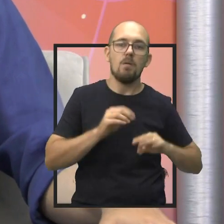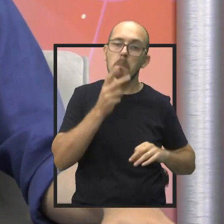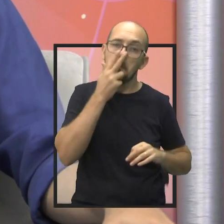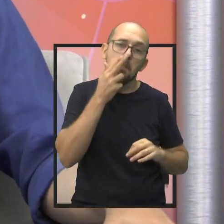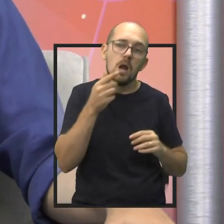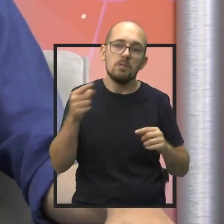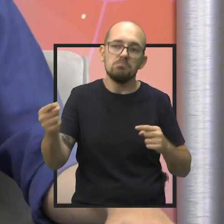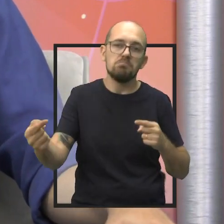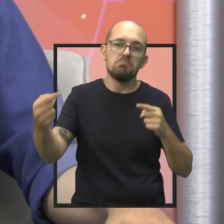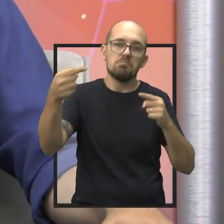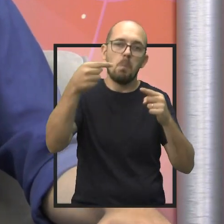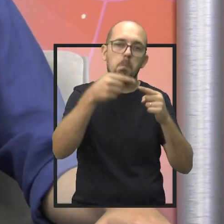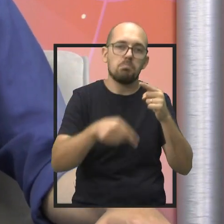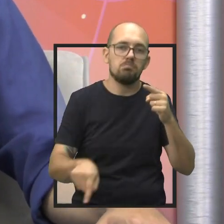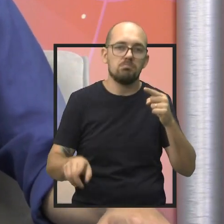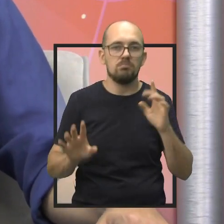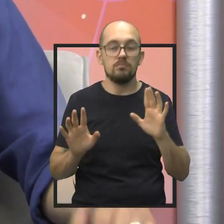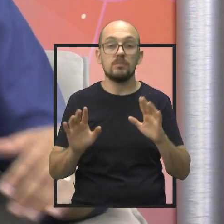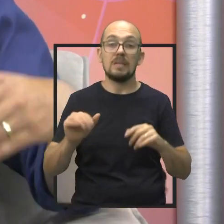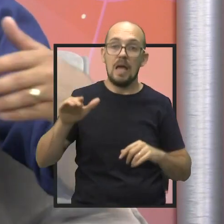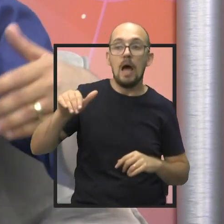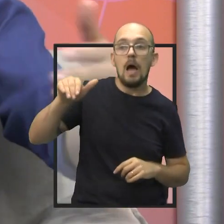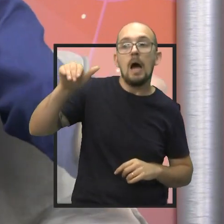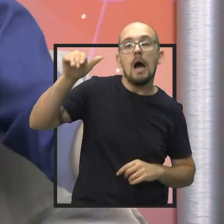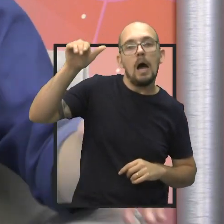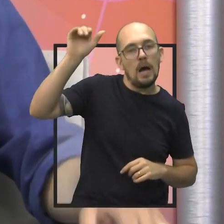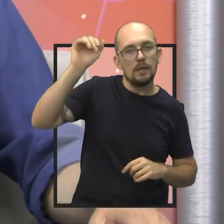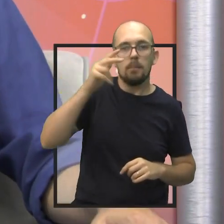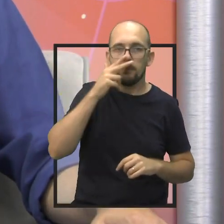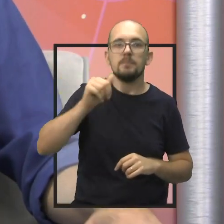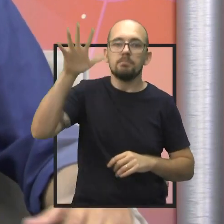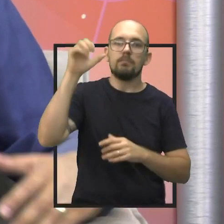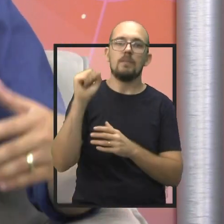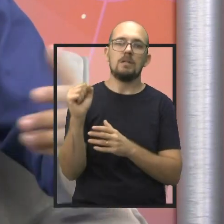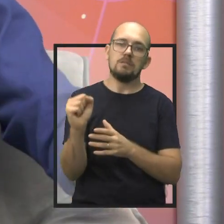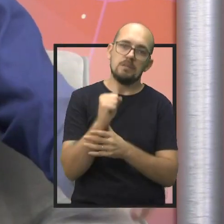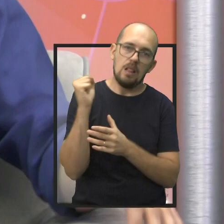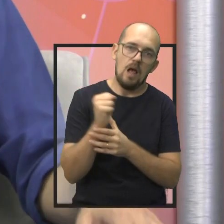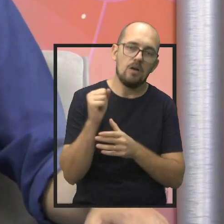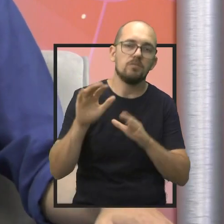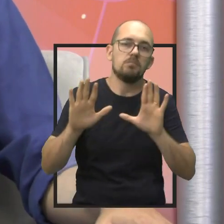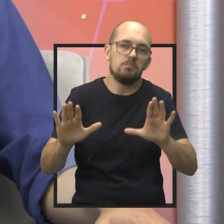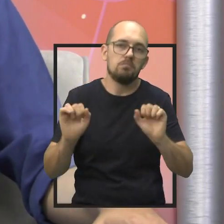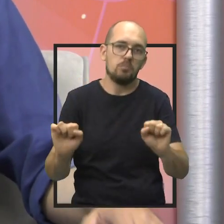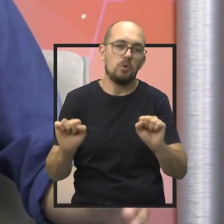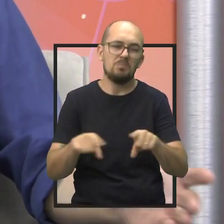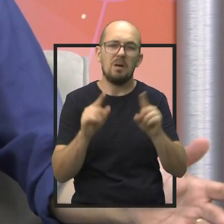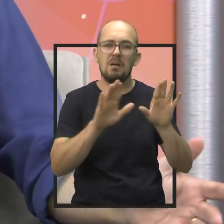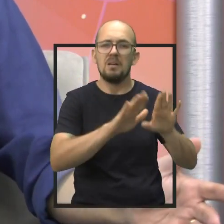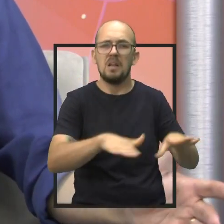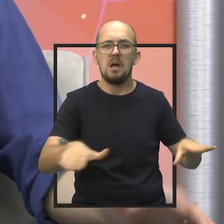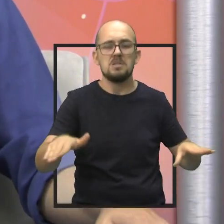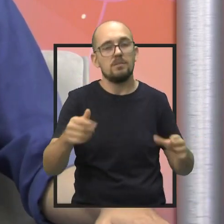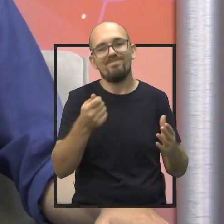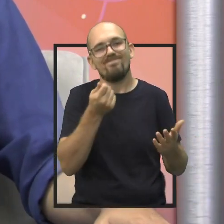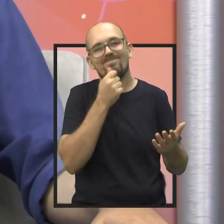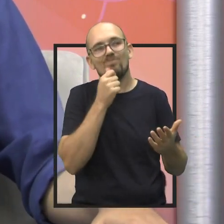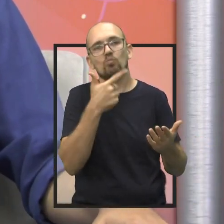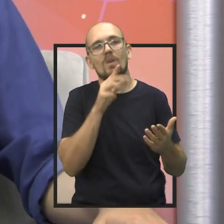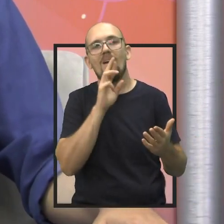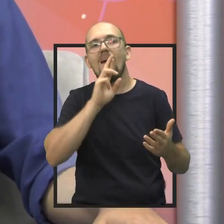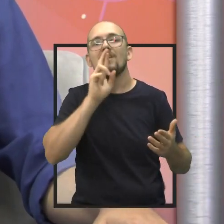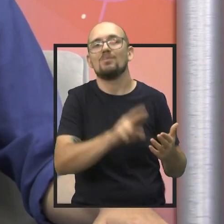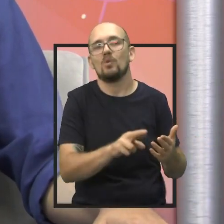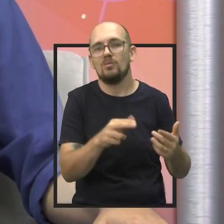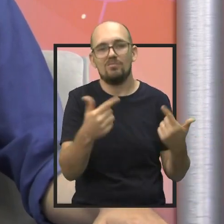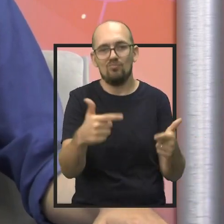forma intensa, o que leva a doença ser mais grave, acontecer de forma mais grave. Mas ainda é uma pergunta sem